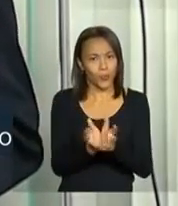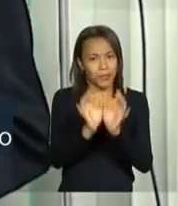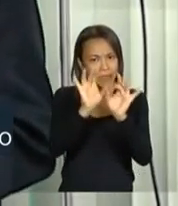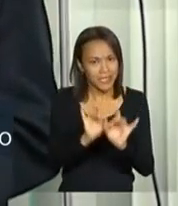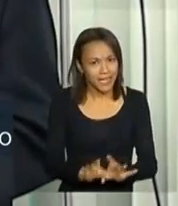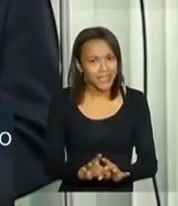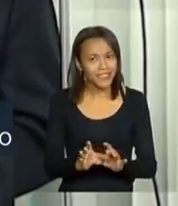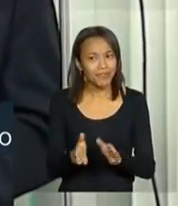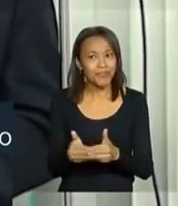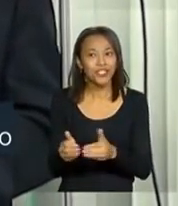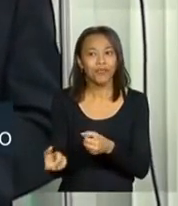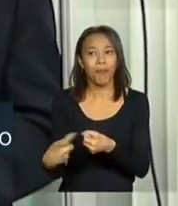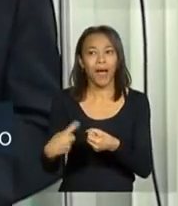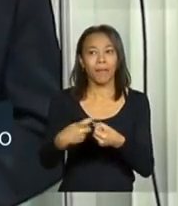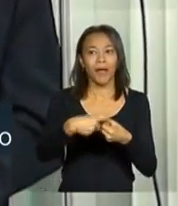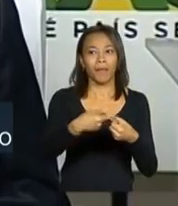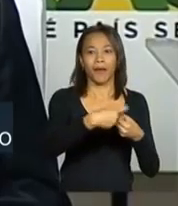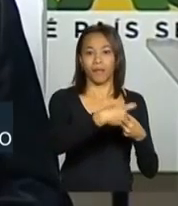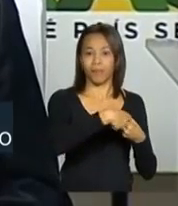essas parcerias.